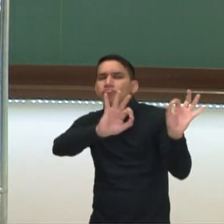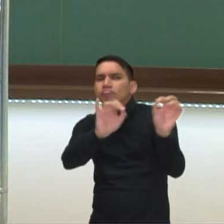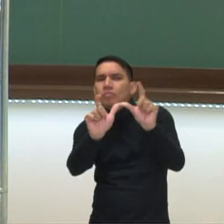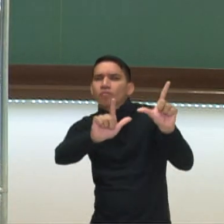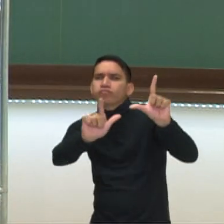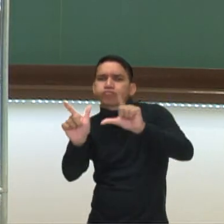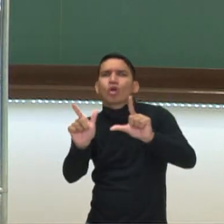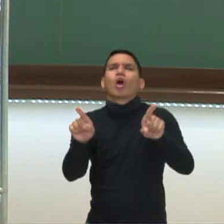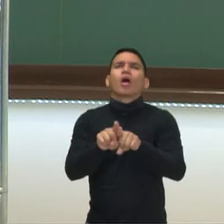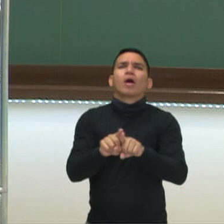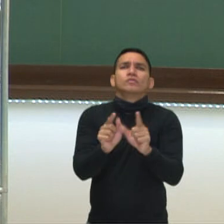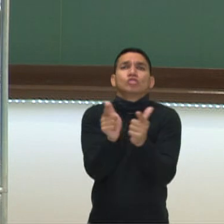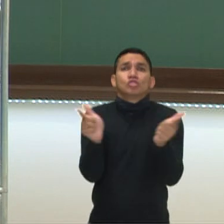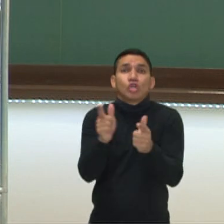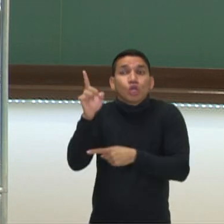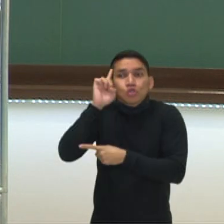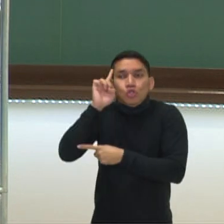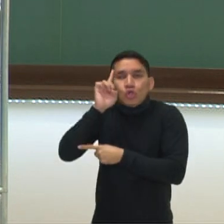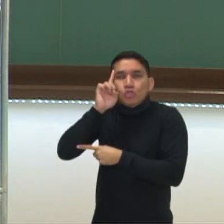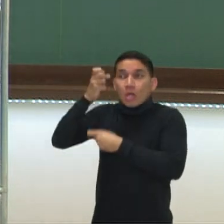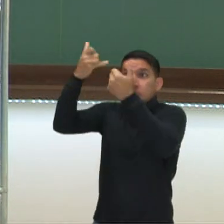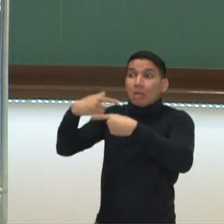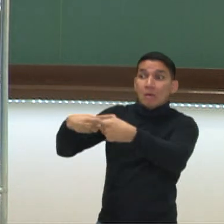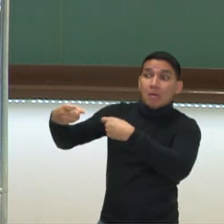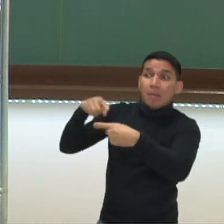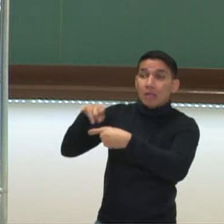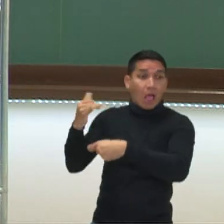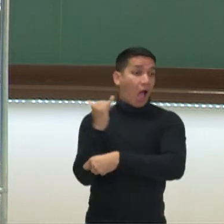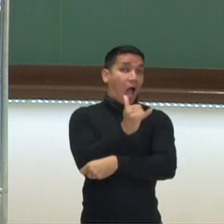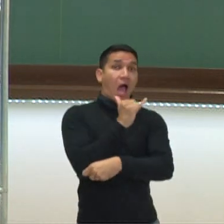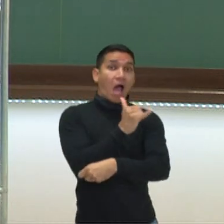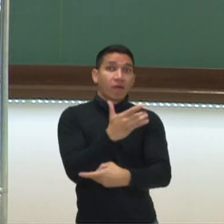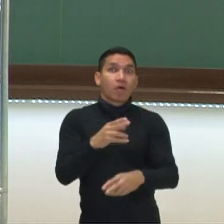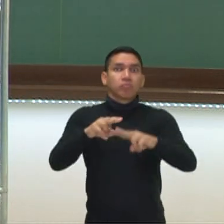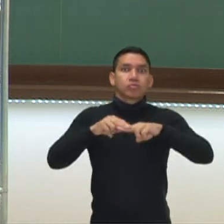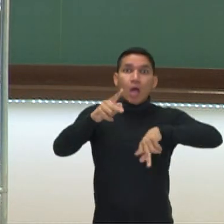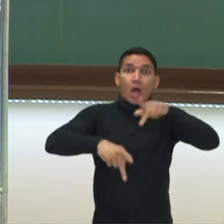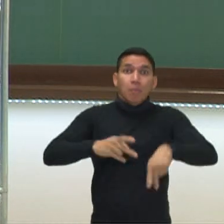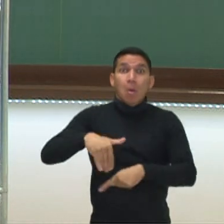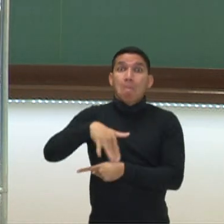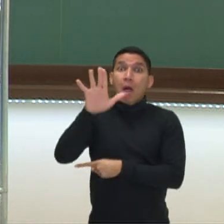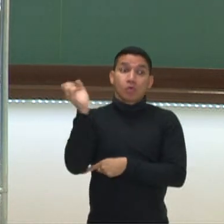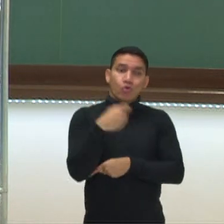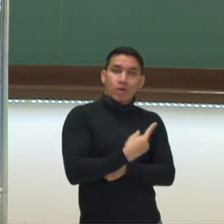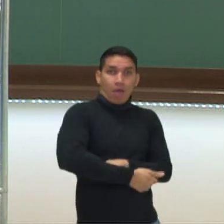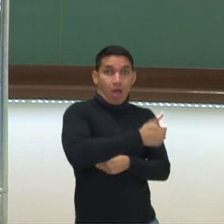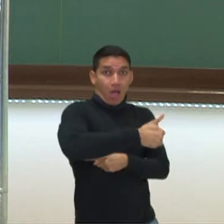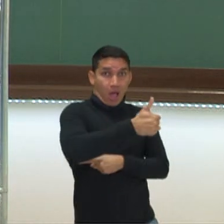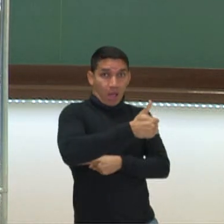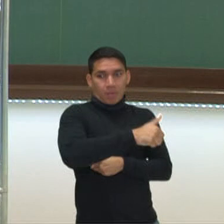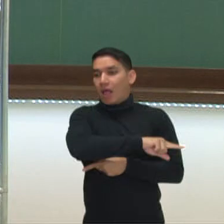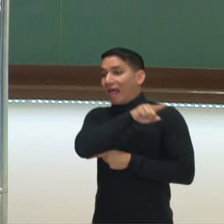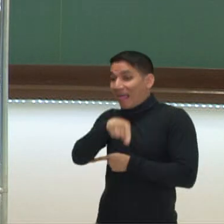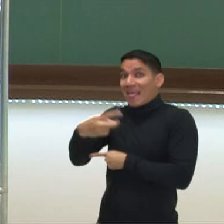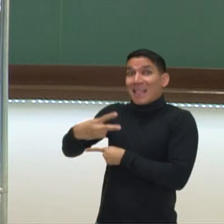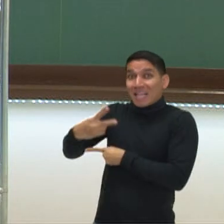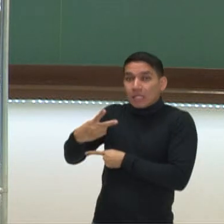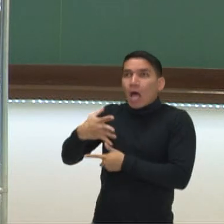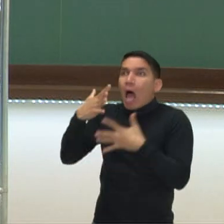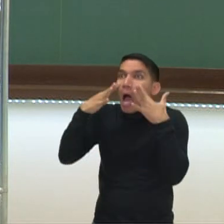dos campos de batalha para a população. Então a população, mais ainda do que na Primeira Guerra Mundial, acompanhou a Segunda Guerra